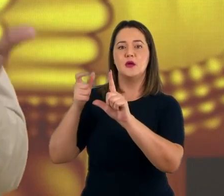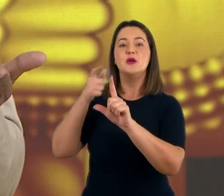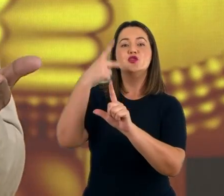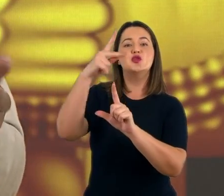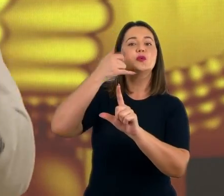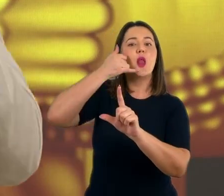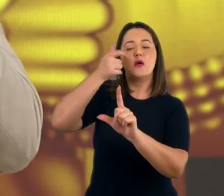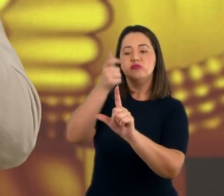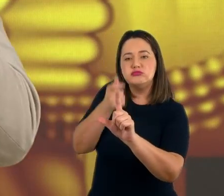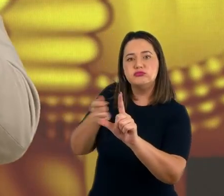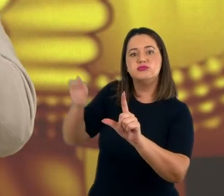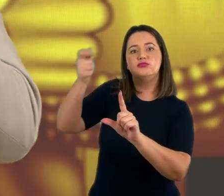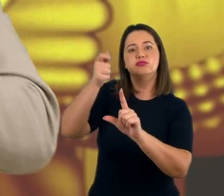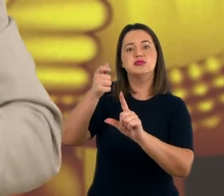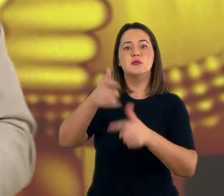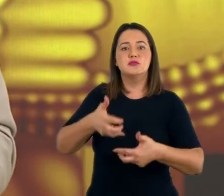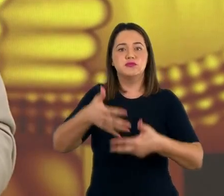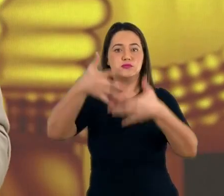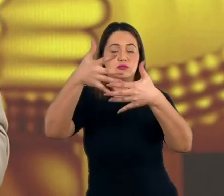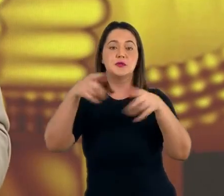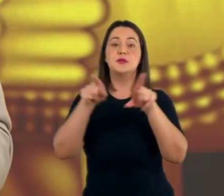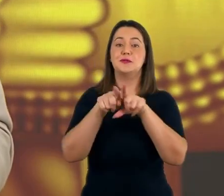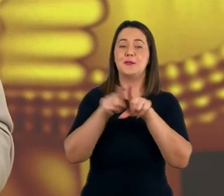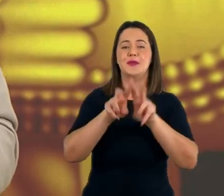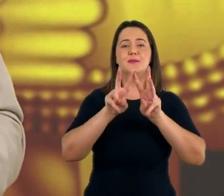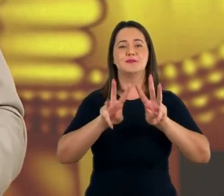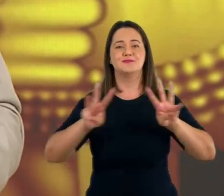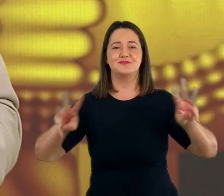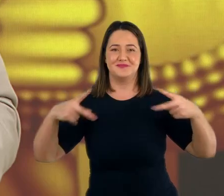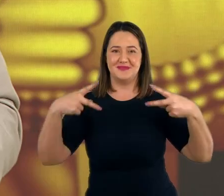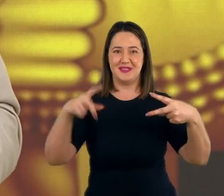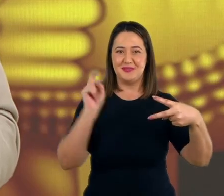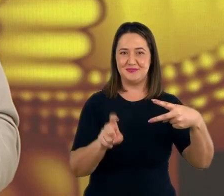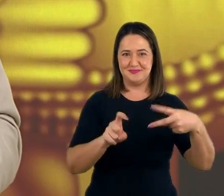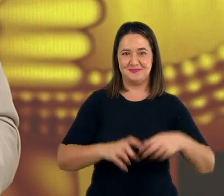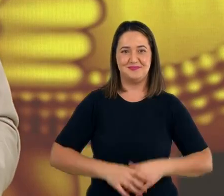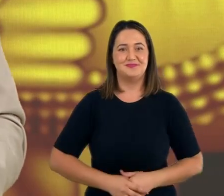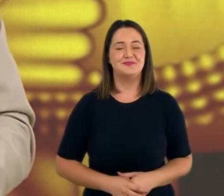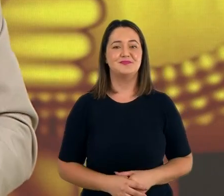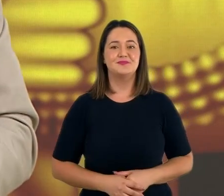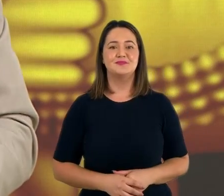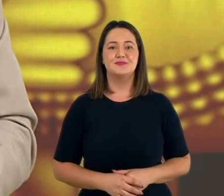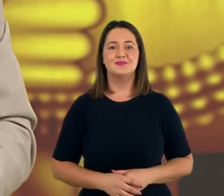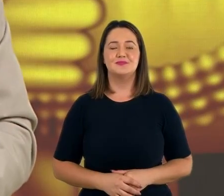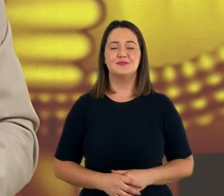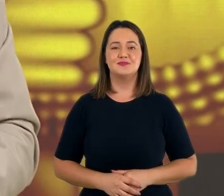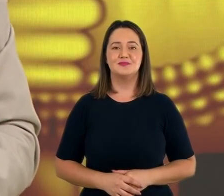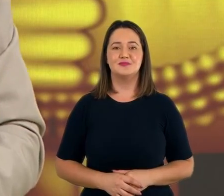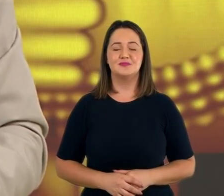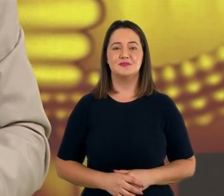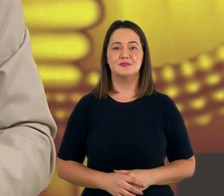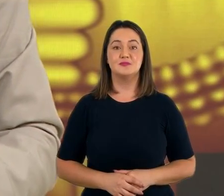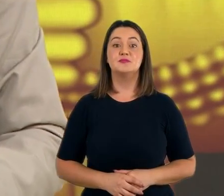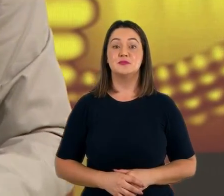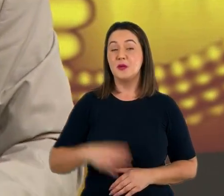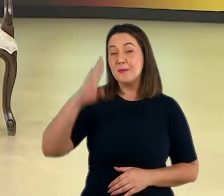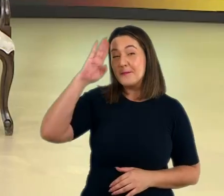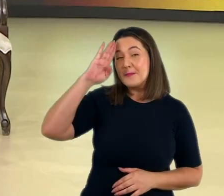0077, ou ainda acionar o QR Code que aparece na sua tela e também pela página do